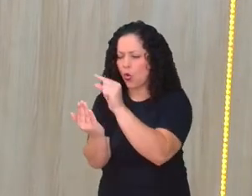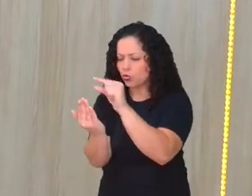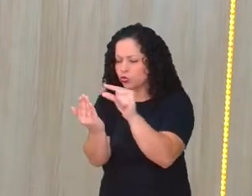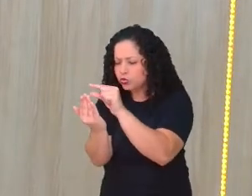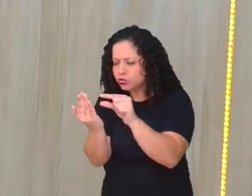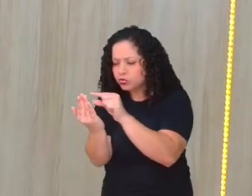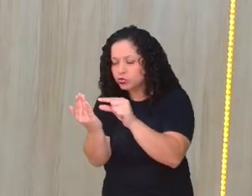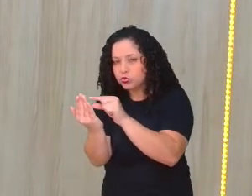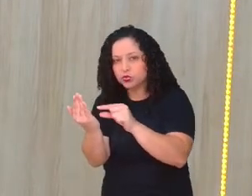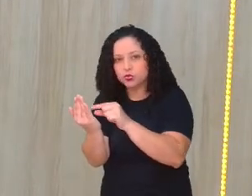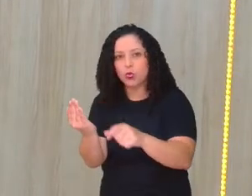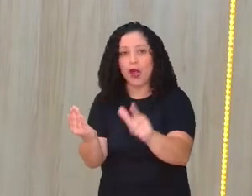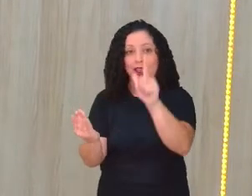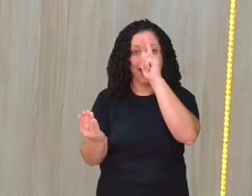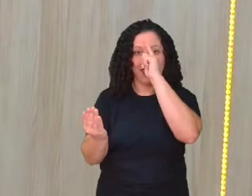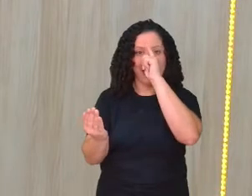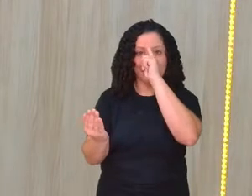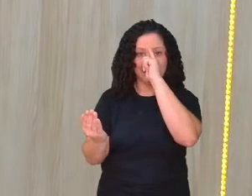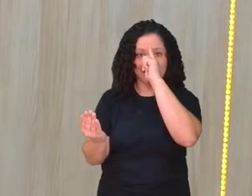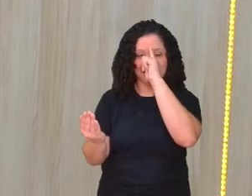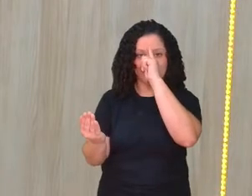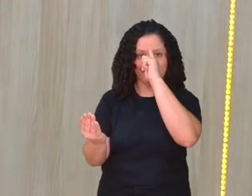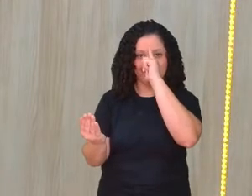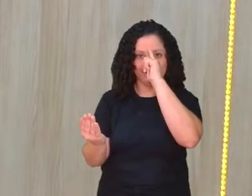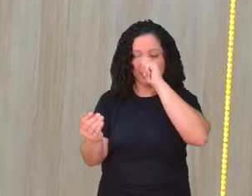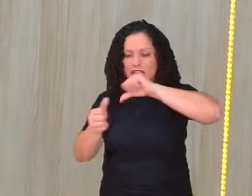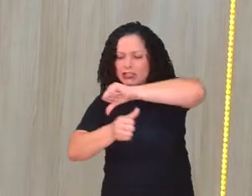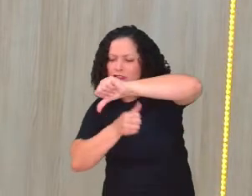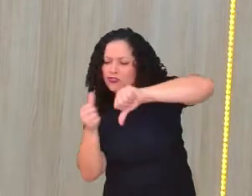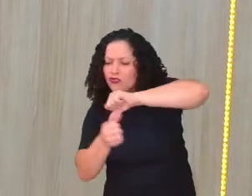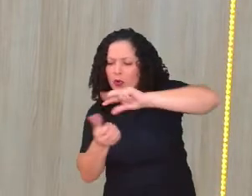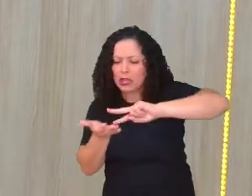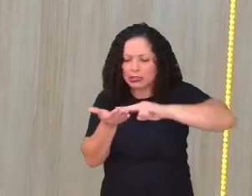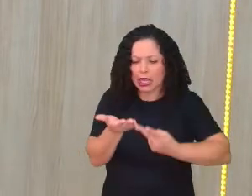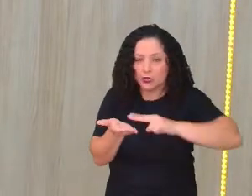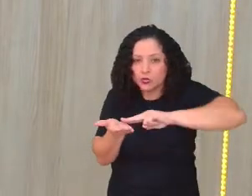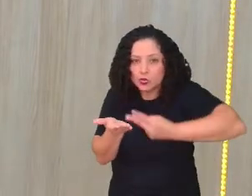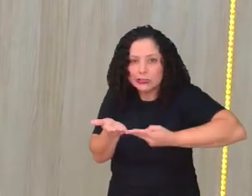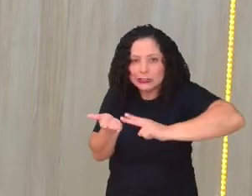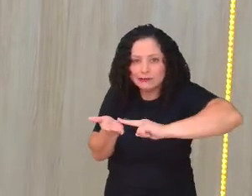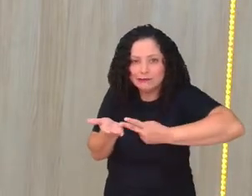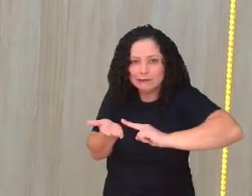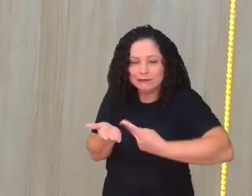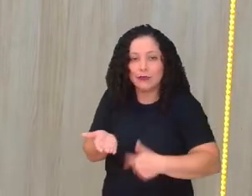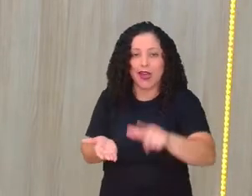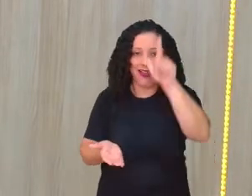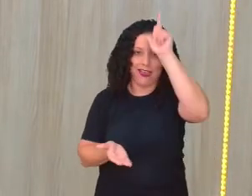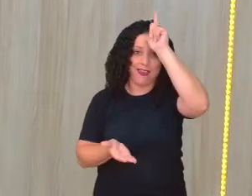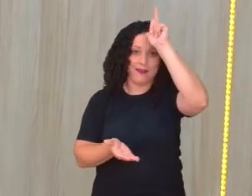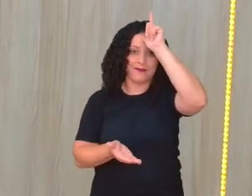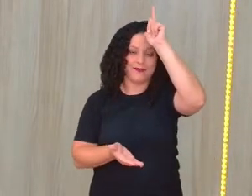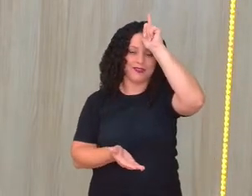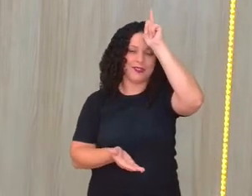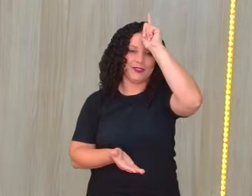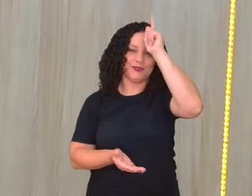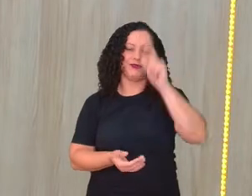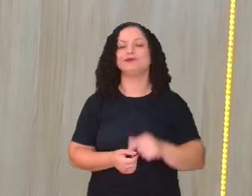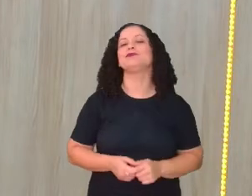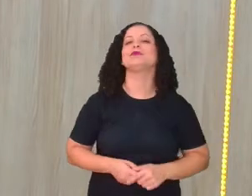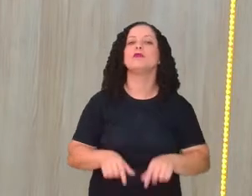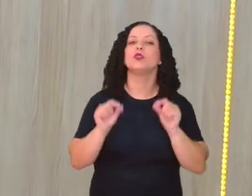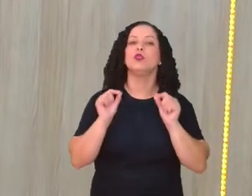vernáculo, a língua oficial do território. No caso de Lutero, para o alemão. E o que é que ele vai fazer? Existia